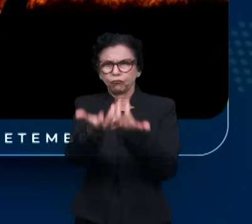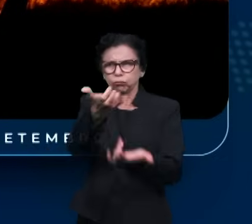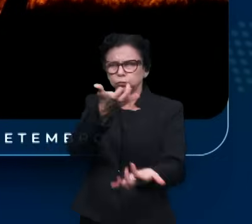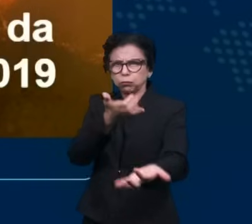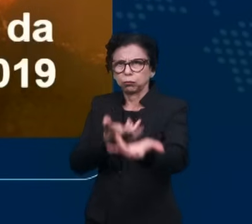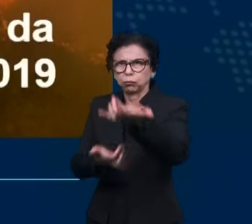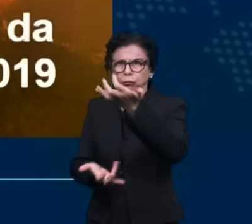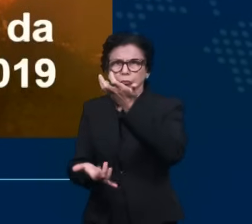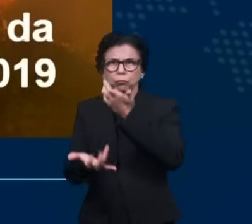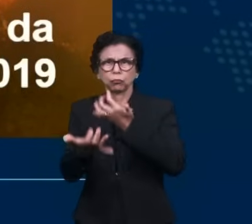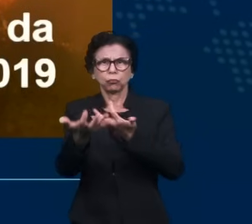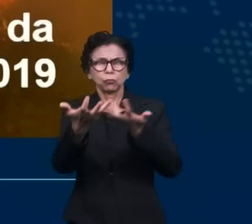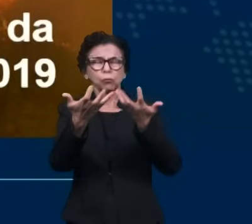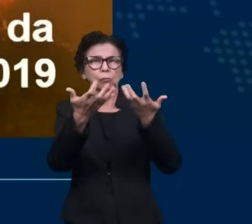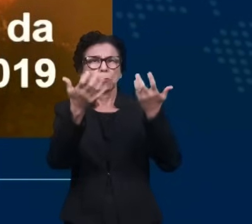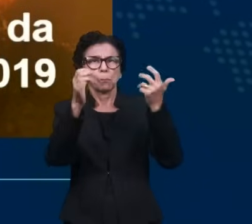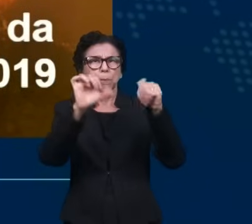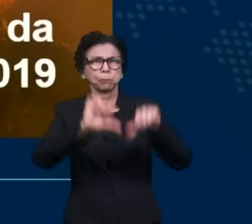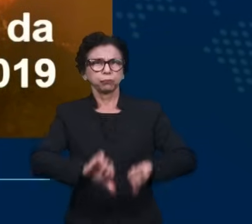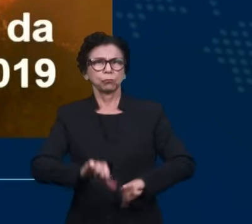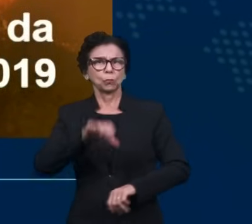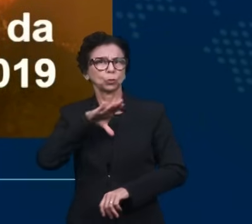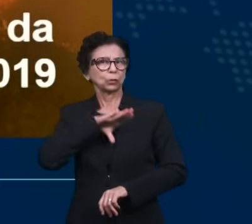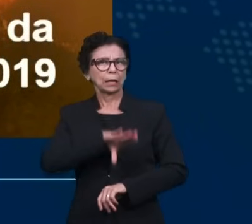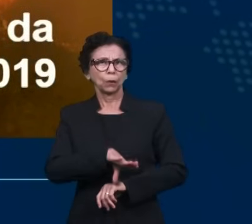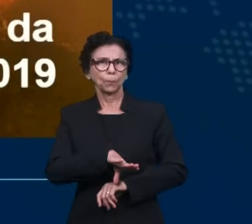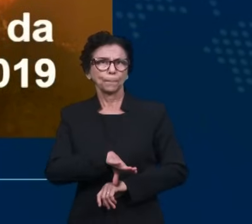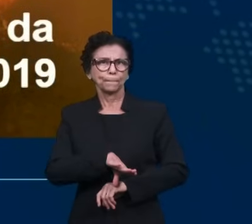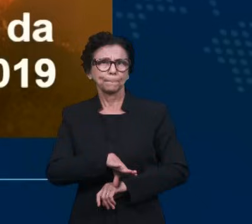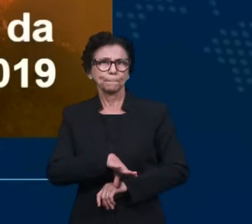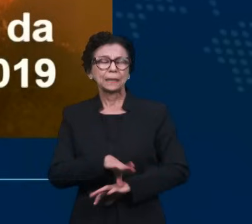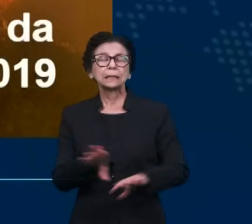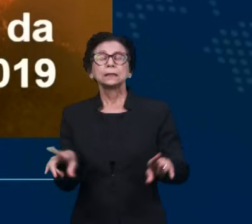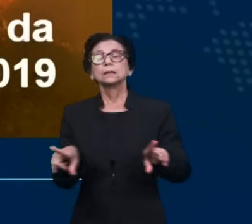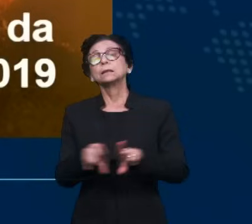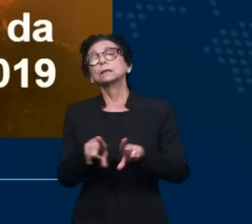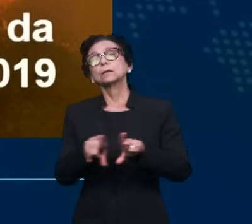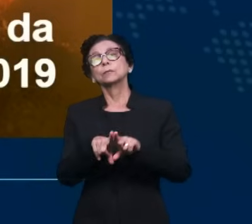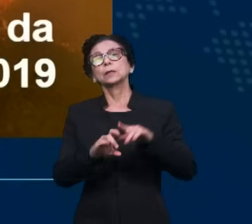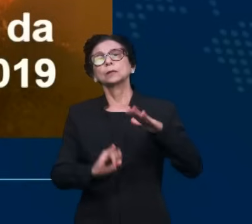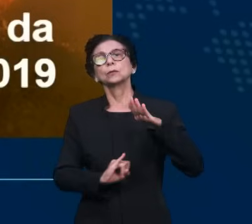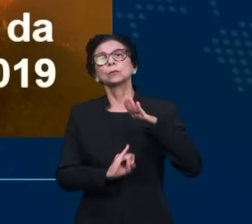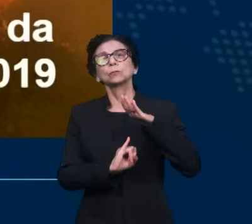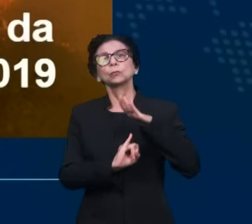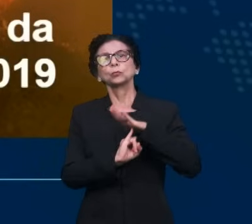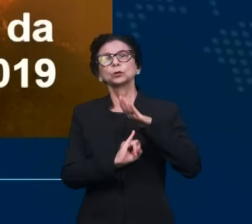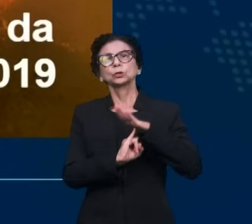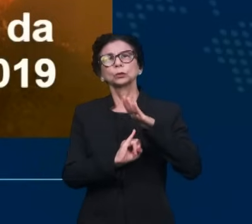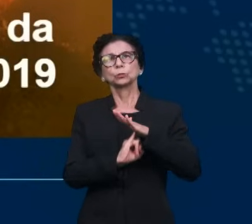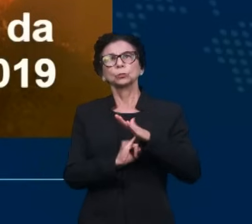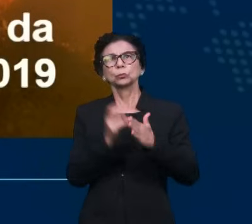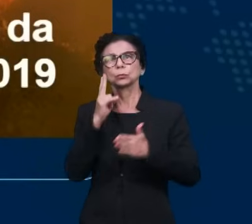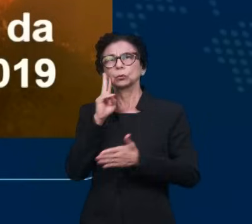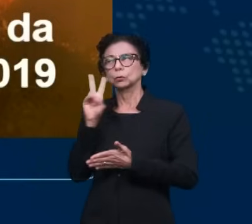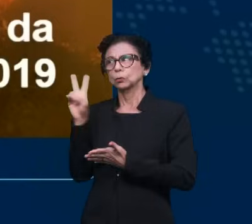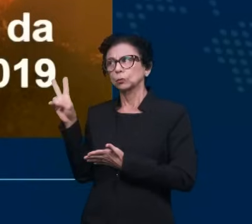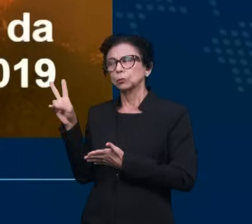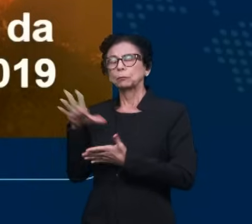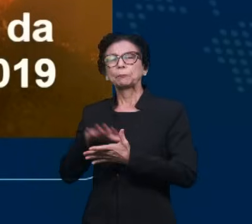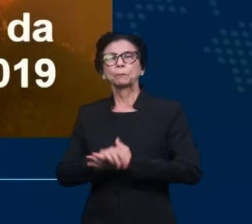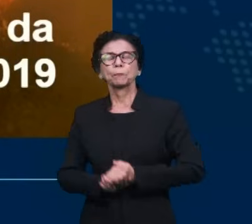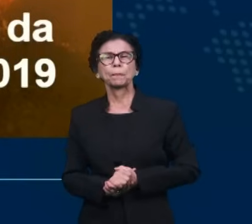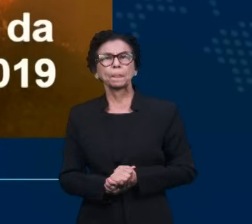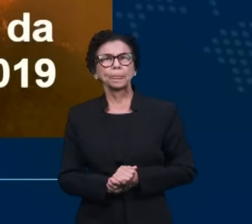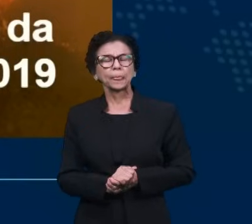de calamidade. E por fim, o Instituto Humanitas mostrou uma manchete